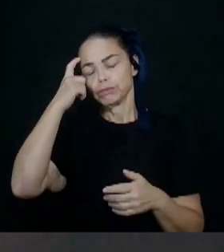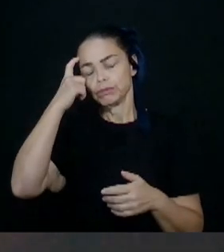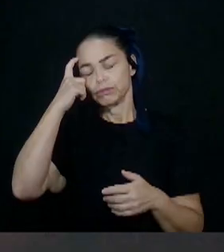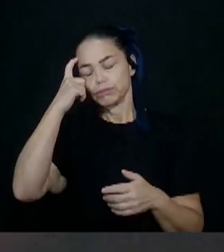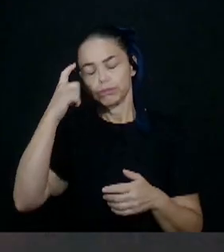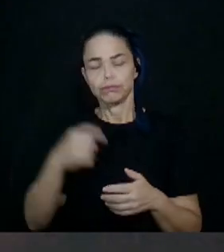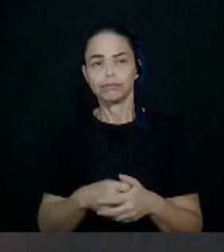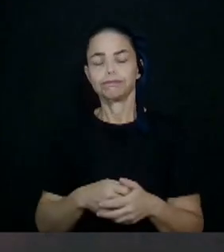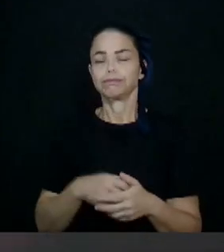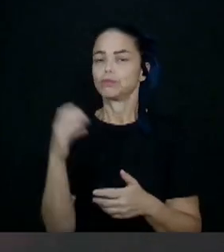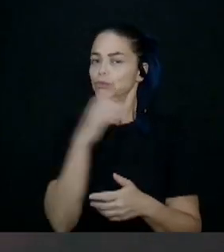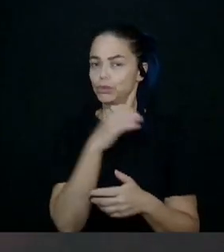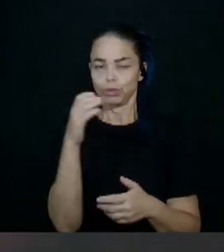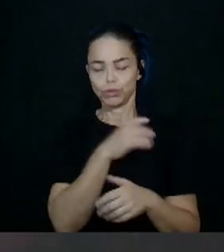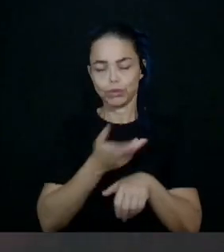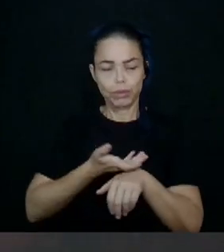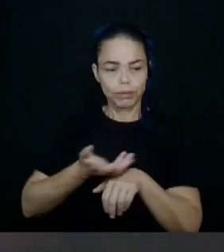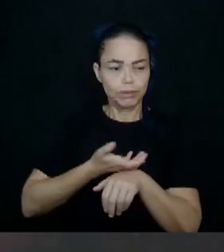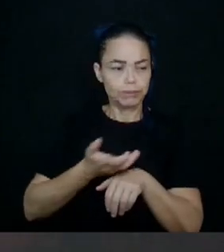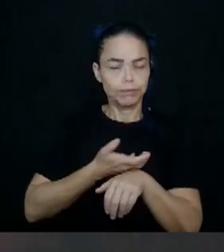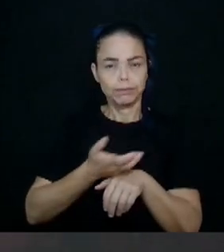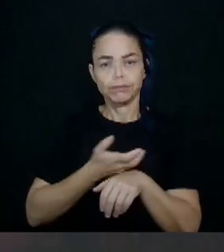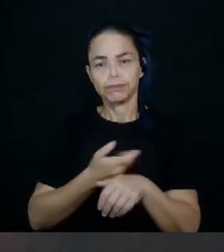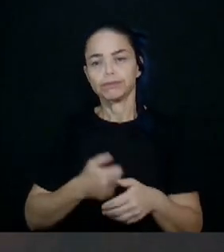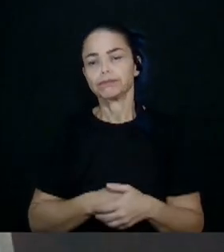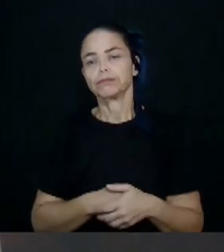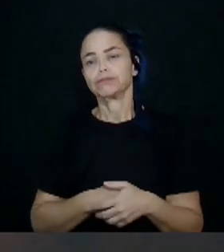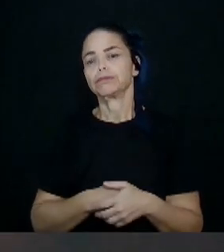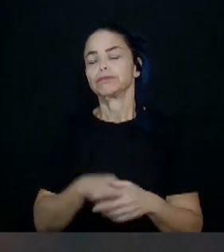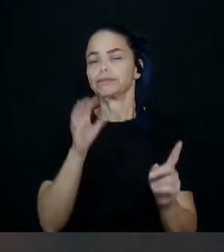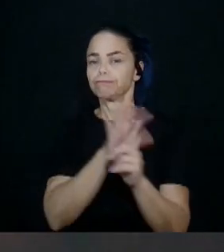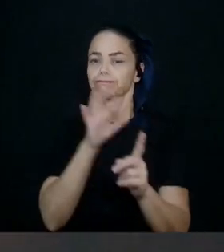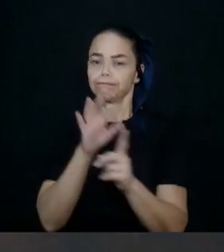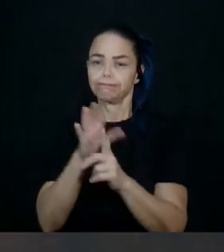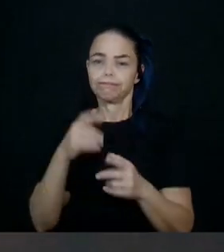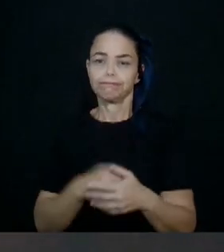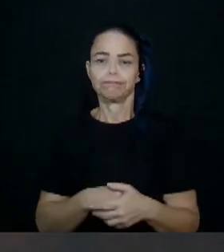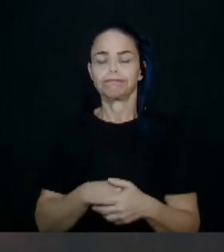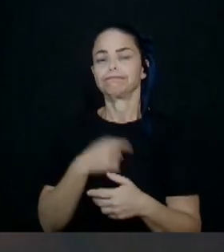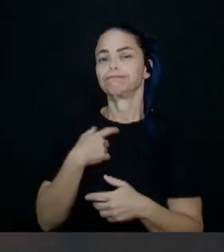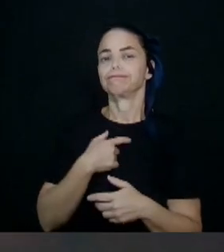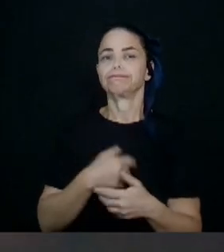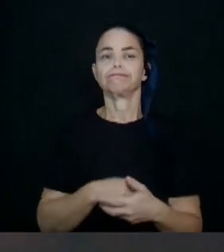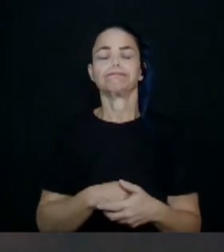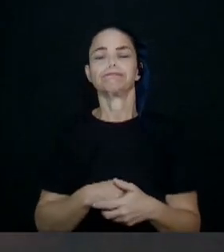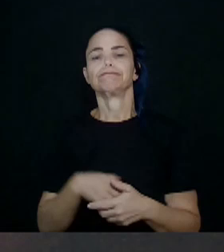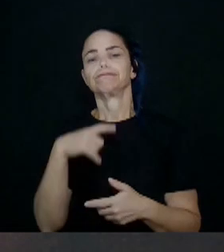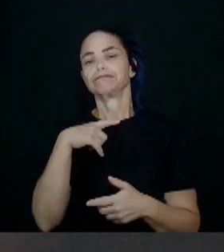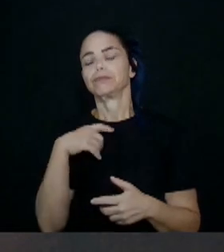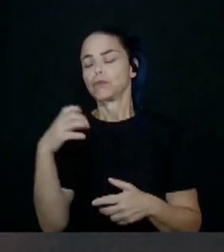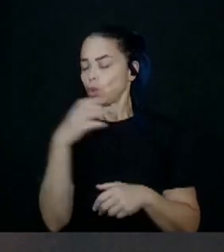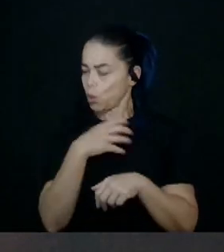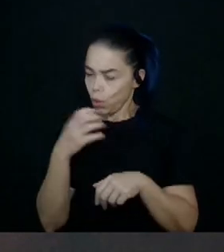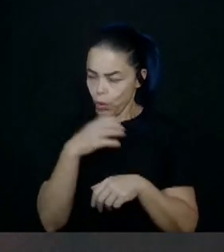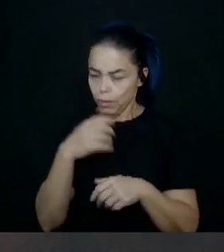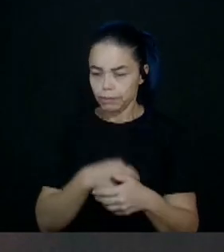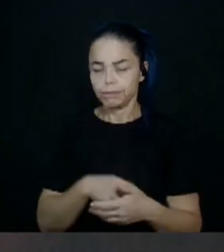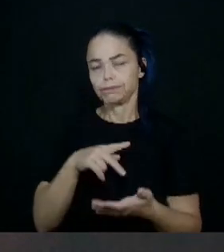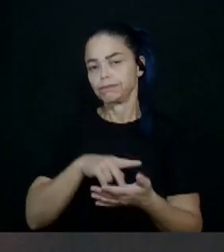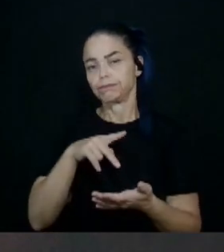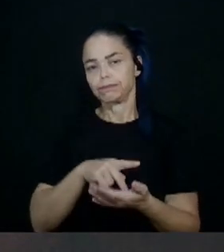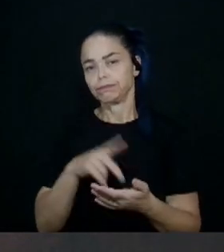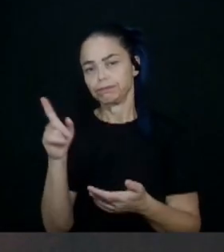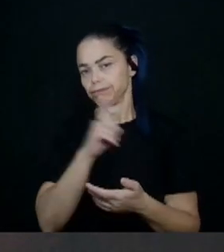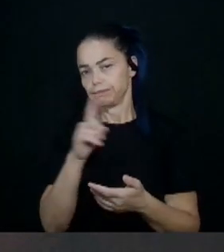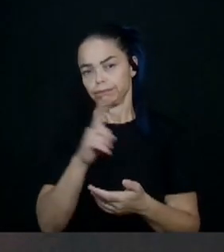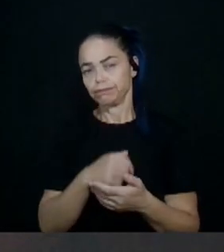acelerado, né? Que isso provoca em você uma situação que assim, eu tenho que correr. Na verdade, não, eu não tenho,